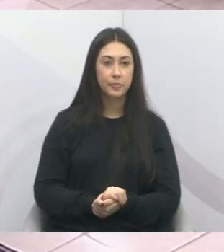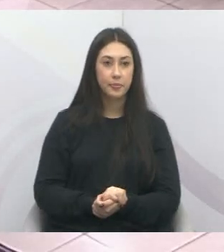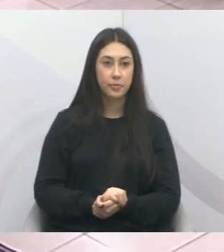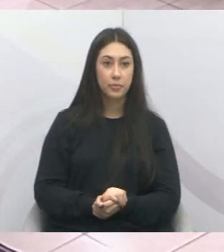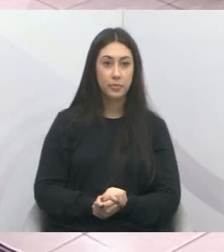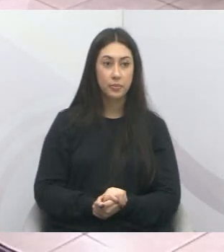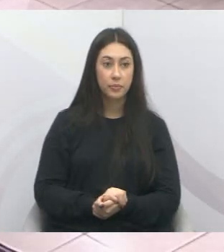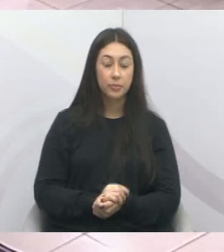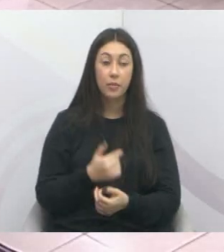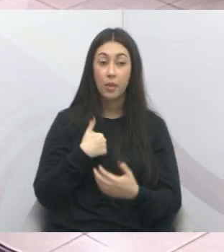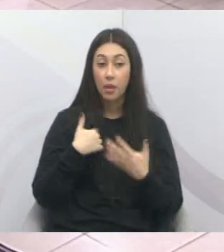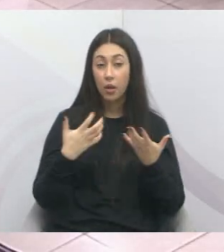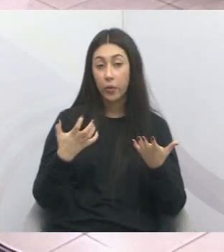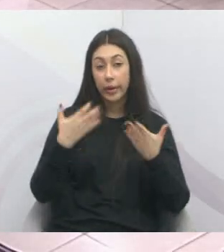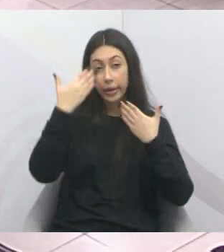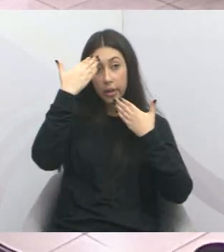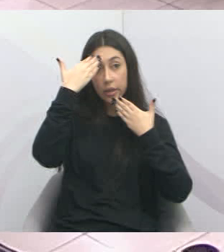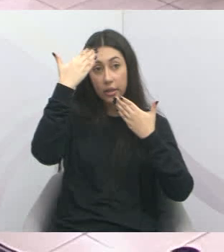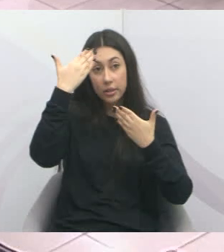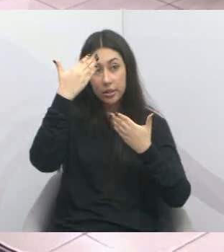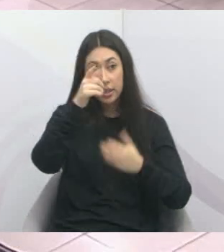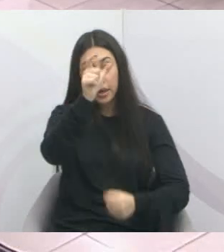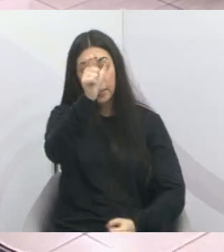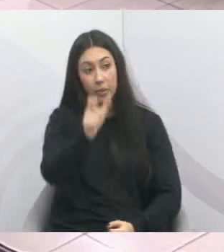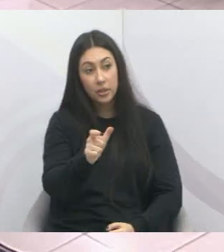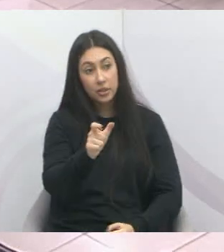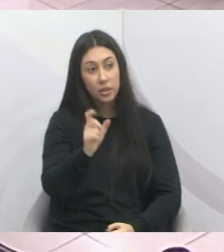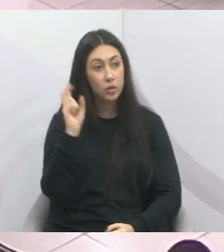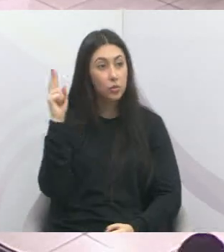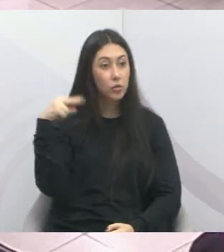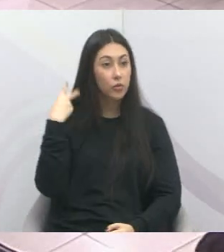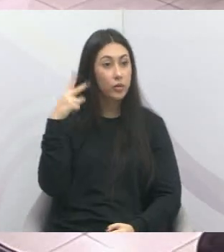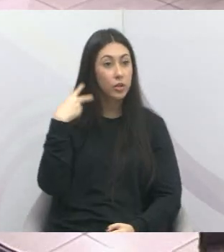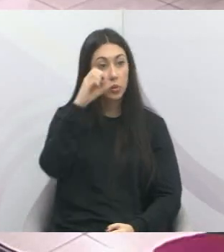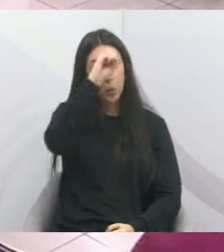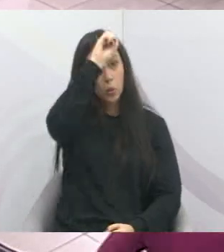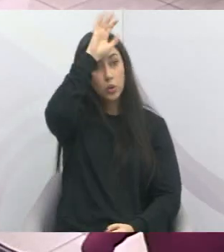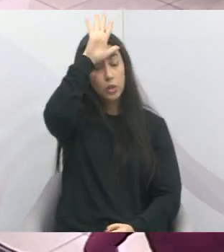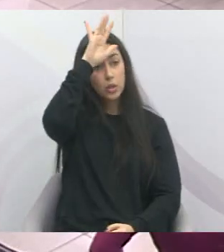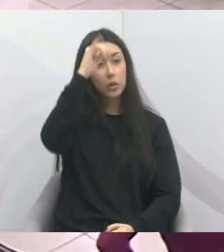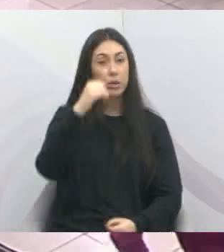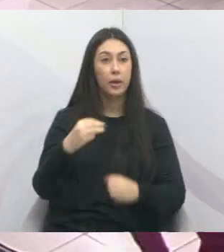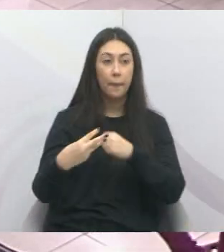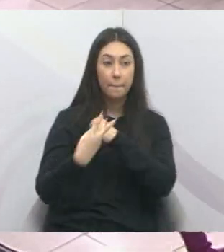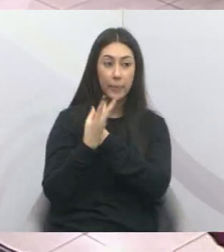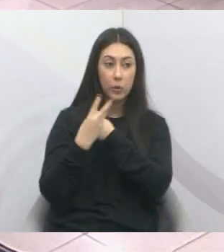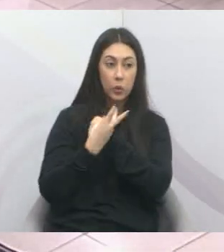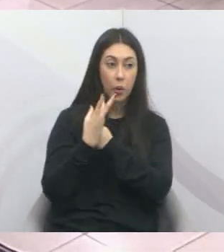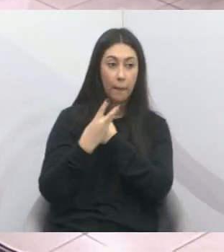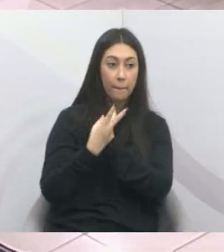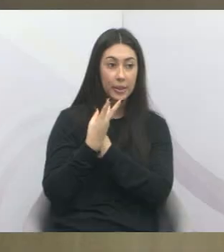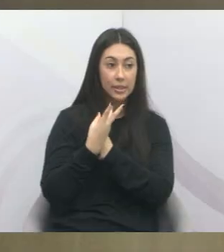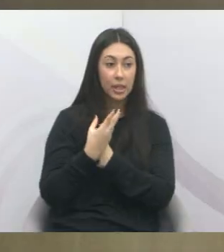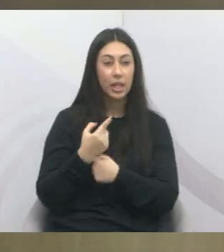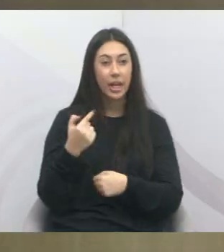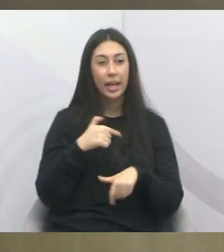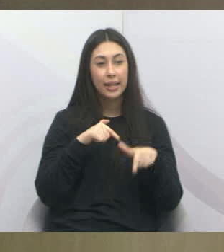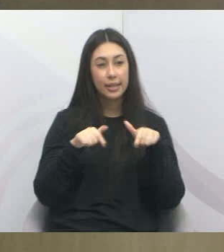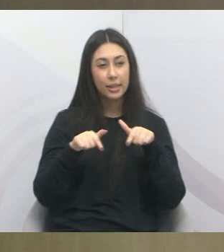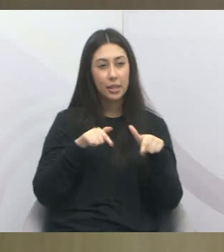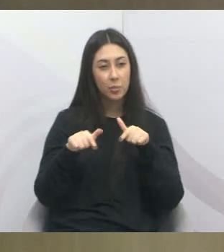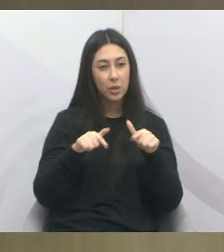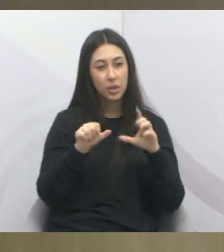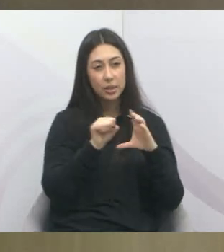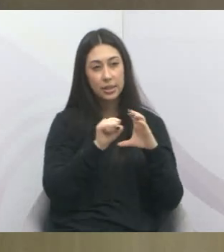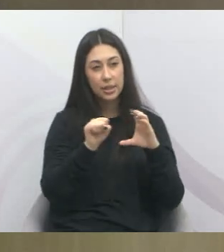Eu queria agradecer a presença do Dr. Rodrigo, que tinha mandado uma mensagem que eu ia falar, que ele estava fazendo ambulatório na Santa Casa,